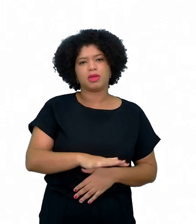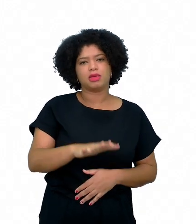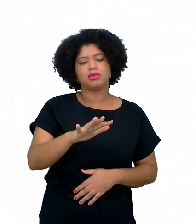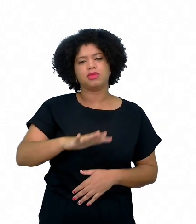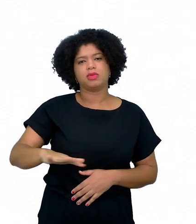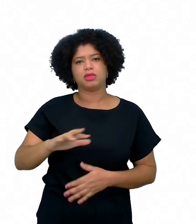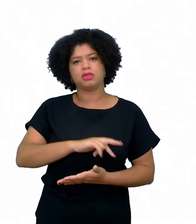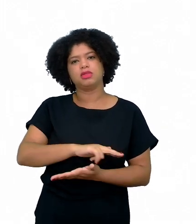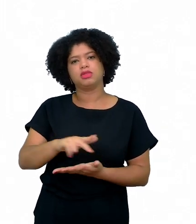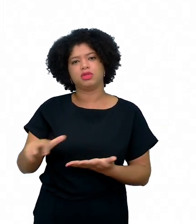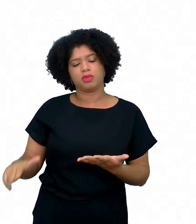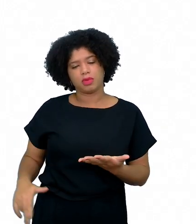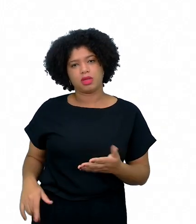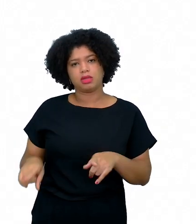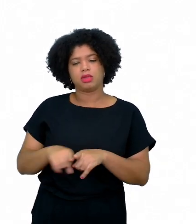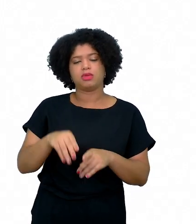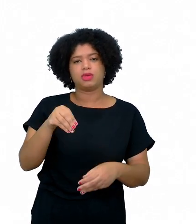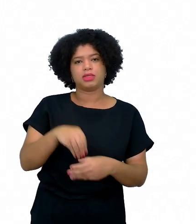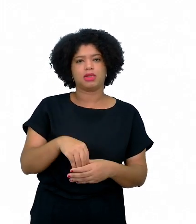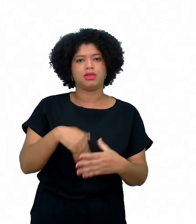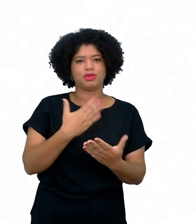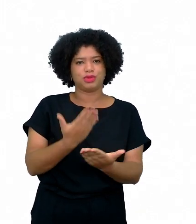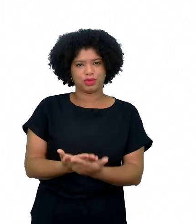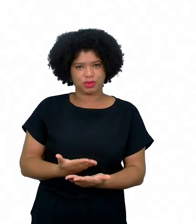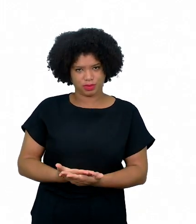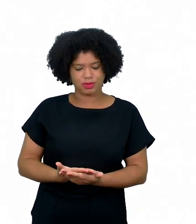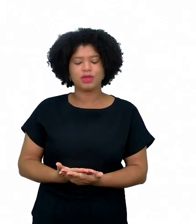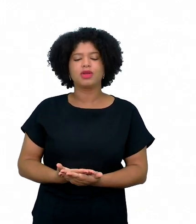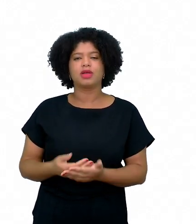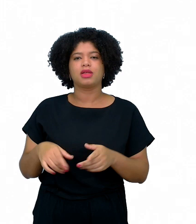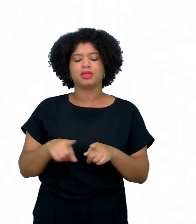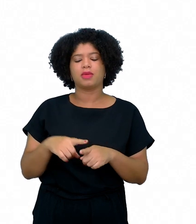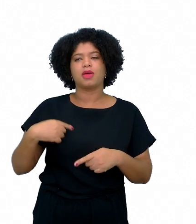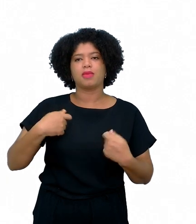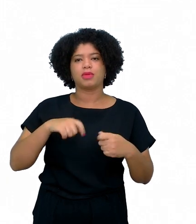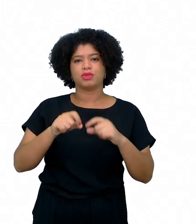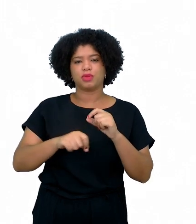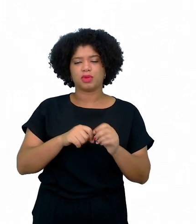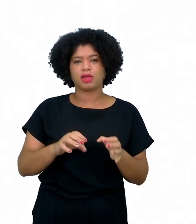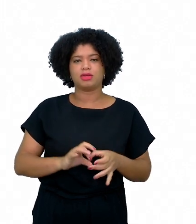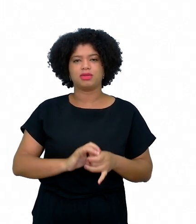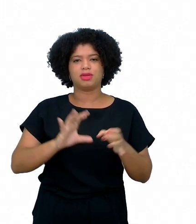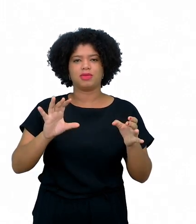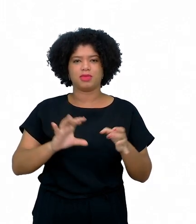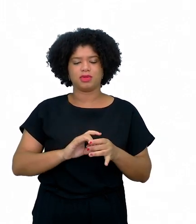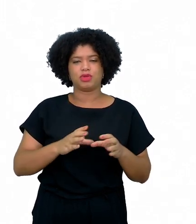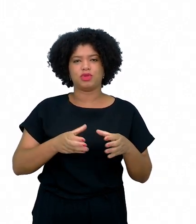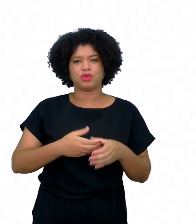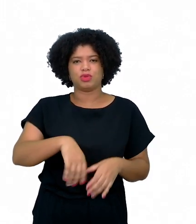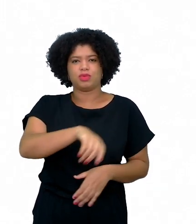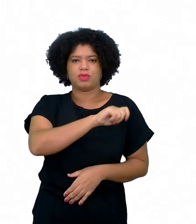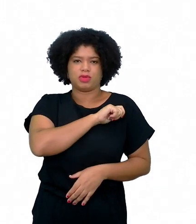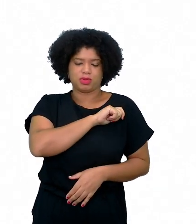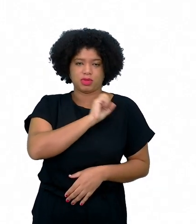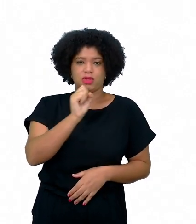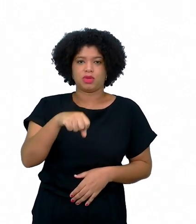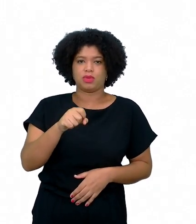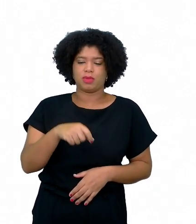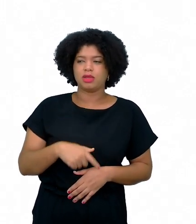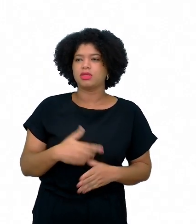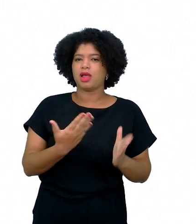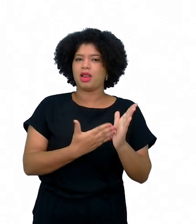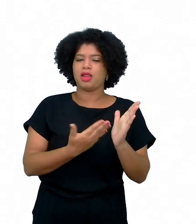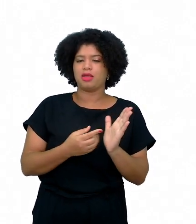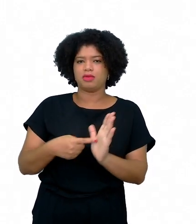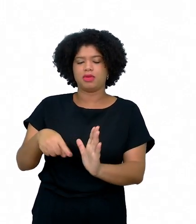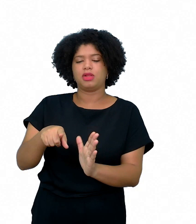no espaço da sala de aula. Então, eu preciso disponibilizar para os estudantes, né, livros para eles